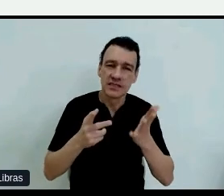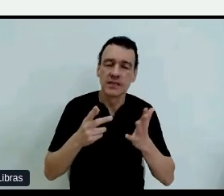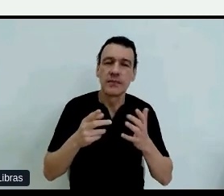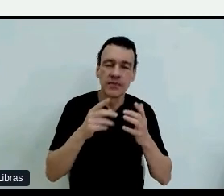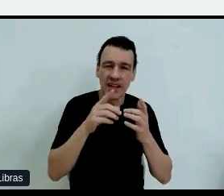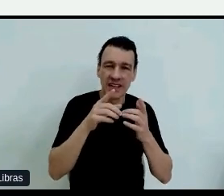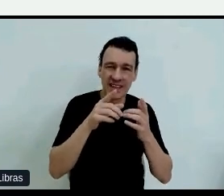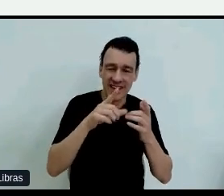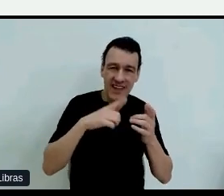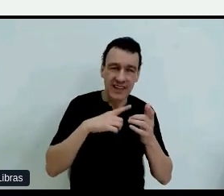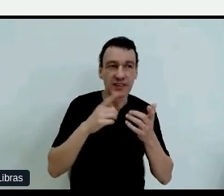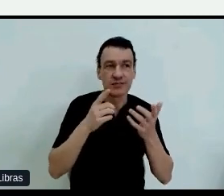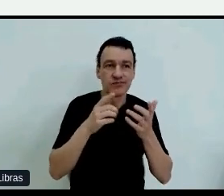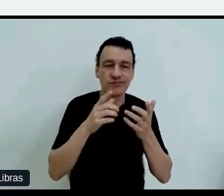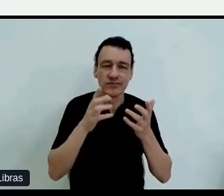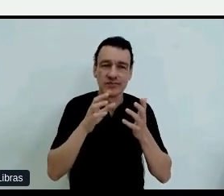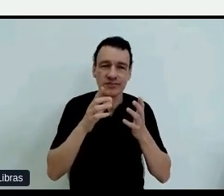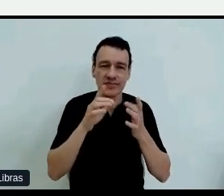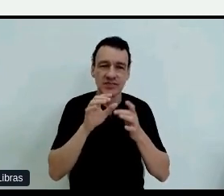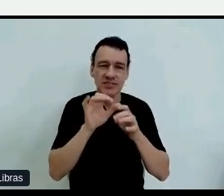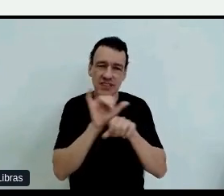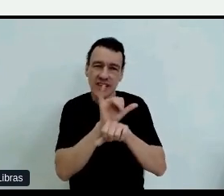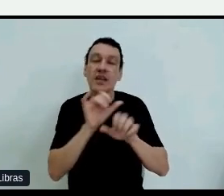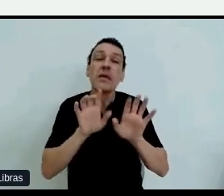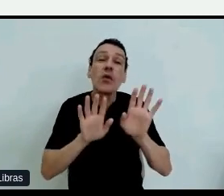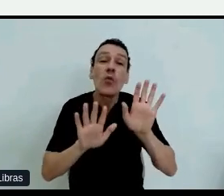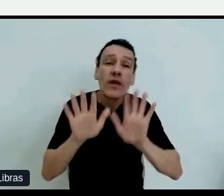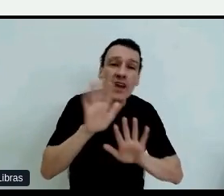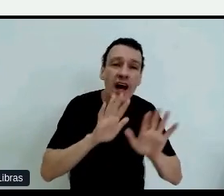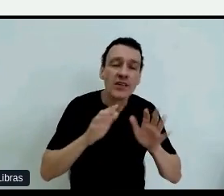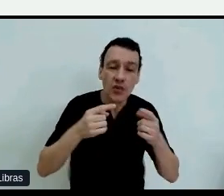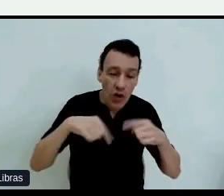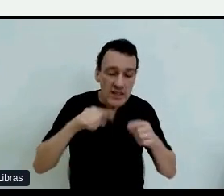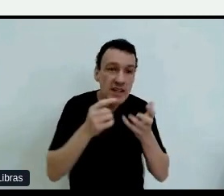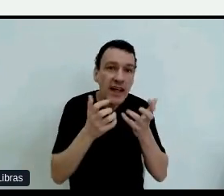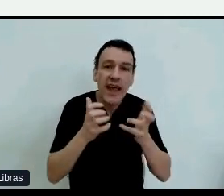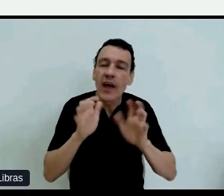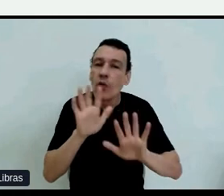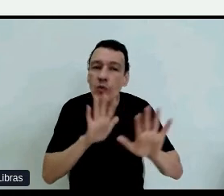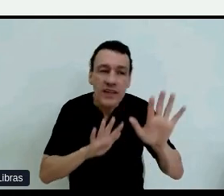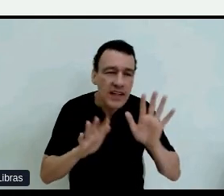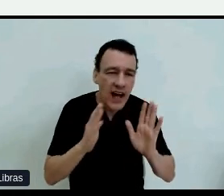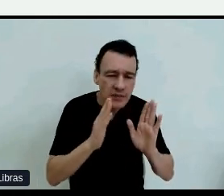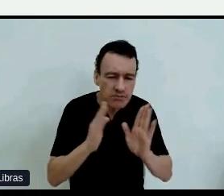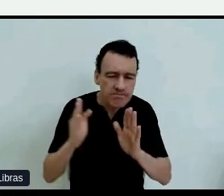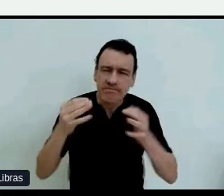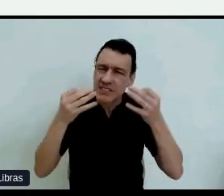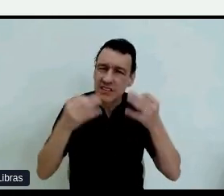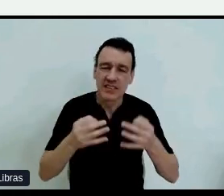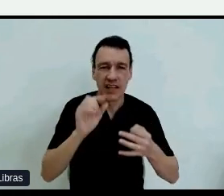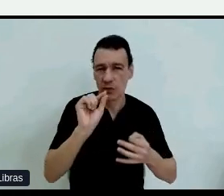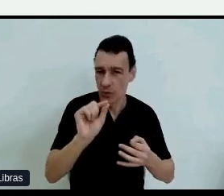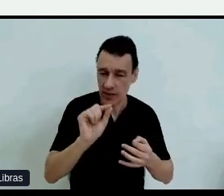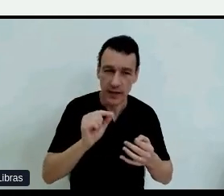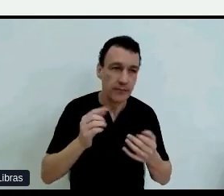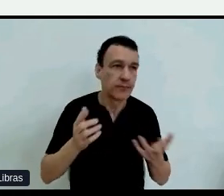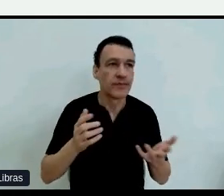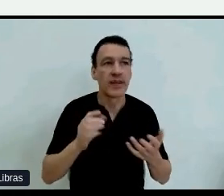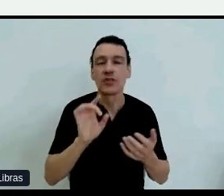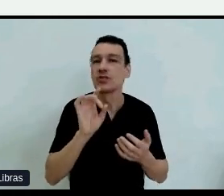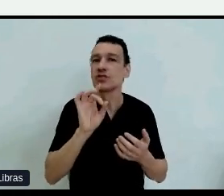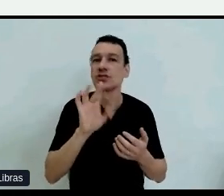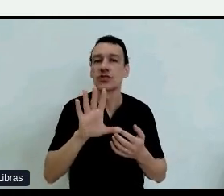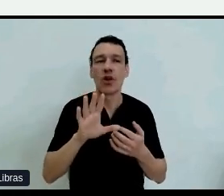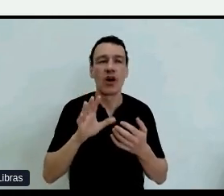cuidado, né, que a gente quer. A gente quer permitir que só seja entregue e só vá